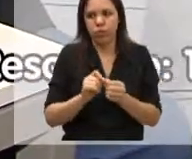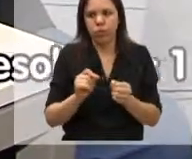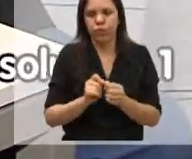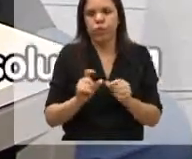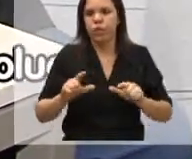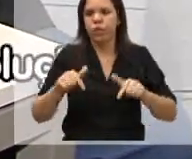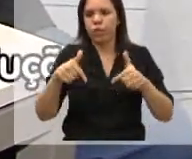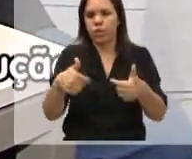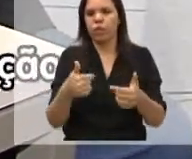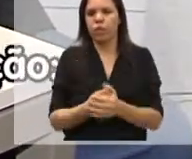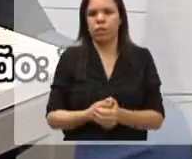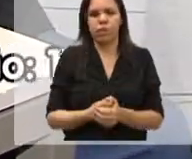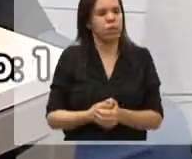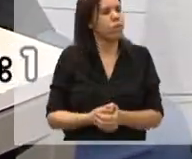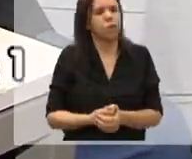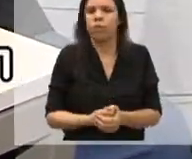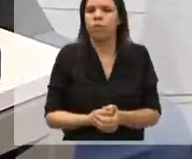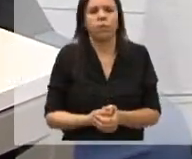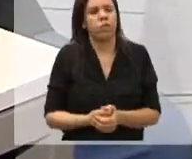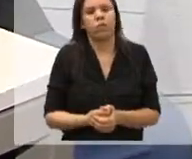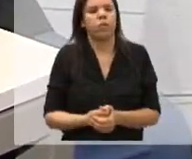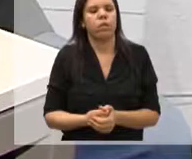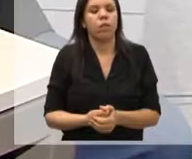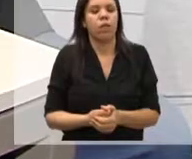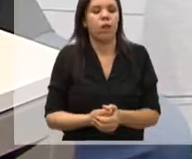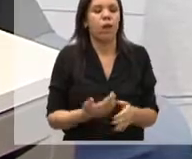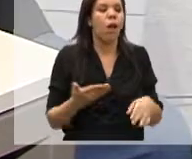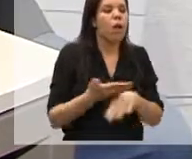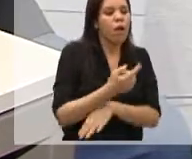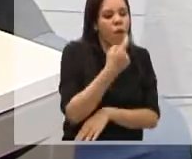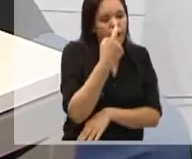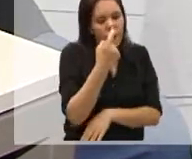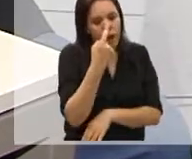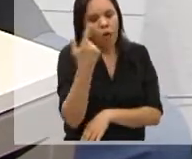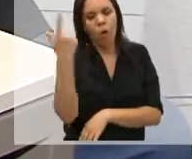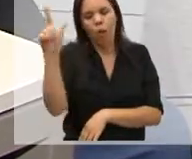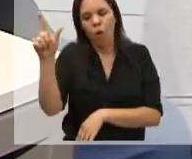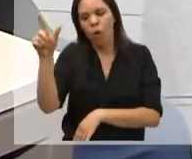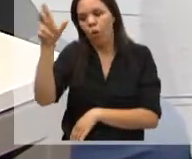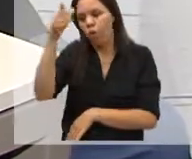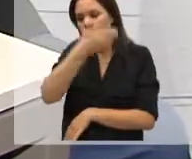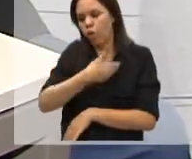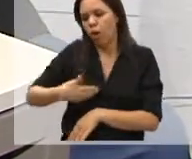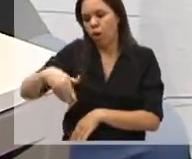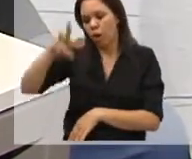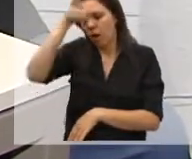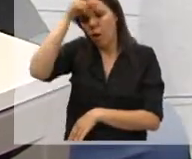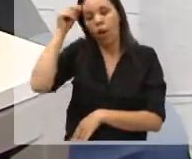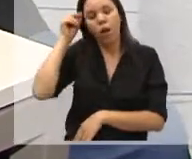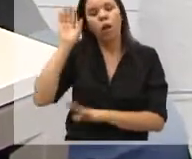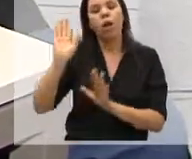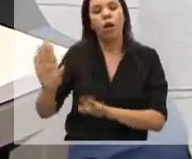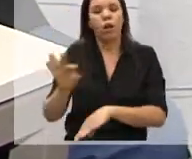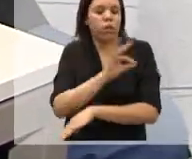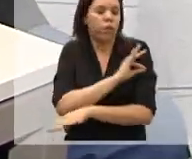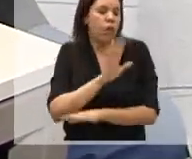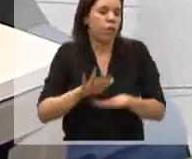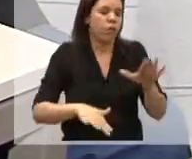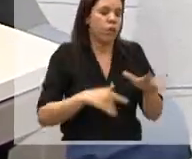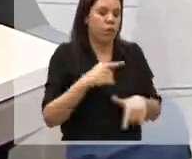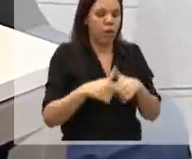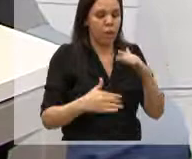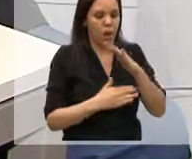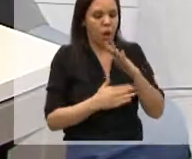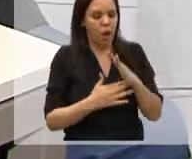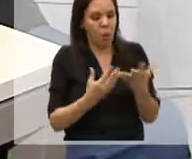atuação sem interferir, por exemplo, no executivo. Muitas vezes o legislativo ele quer fazer muito trabalho, mas não cabe a ele